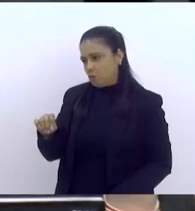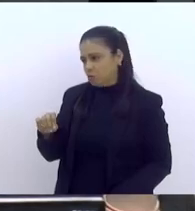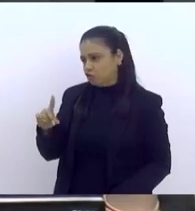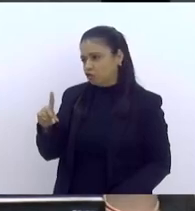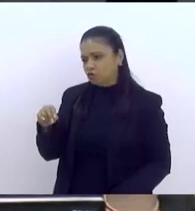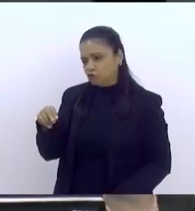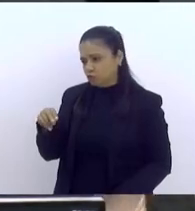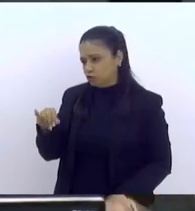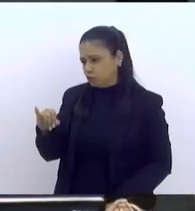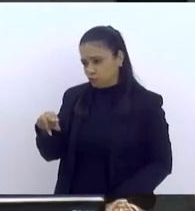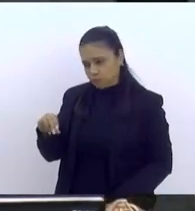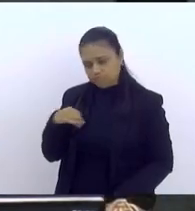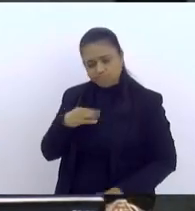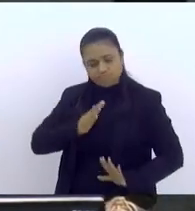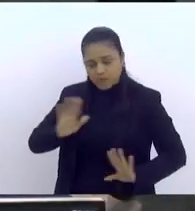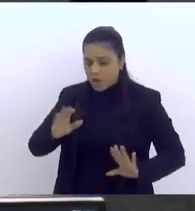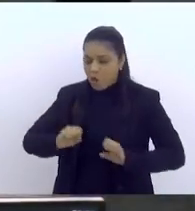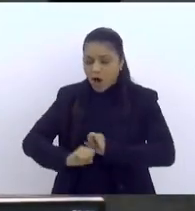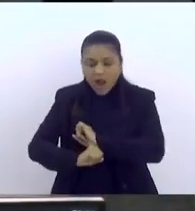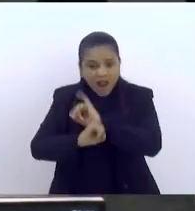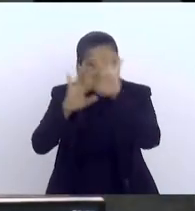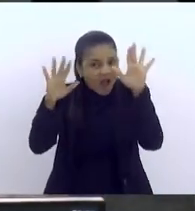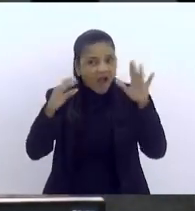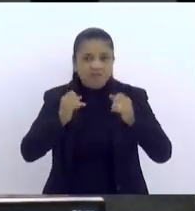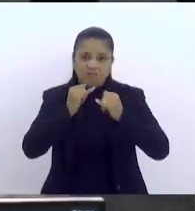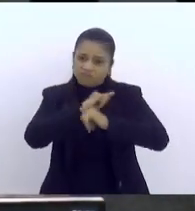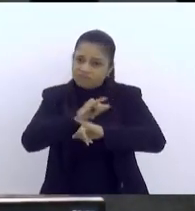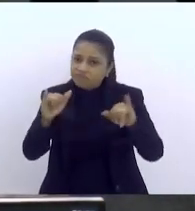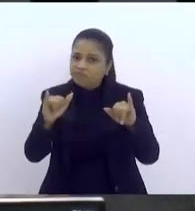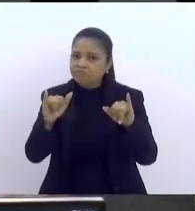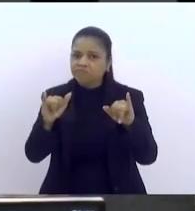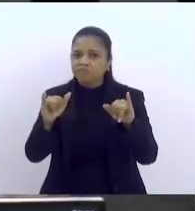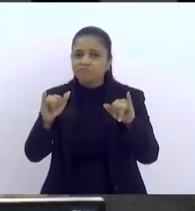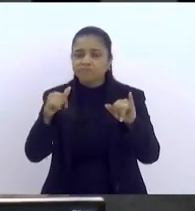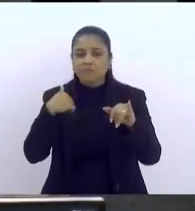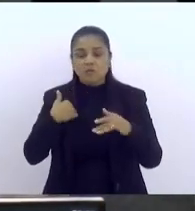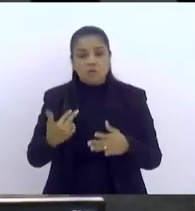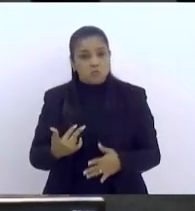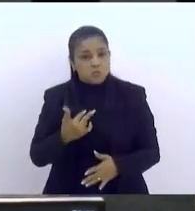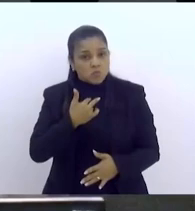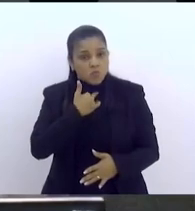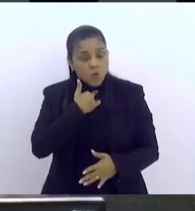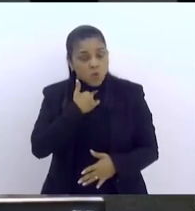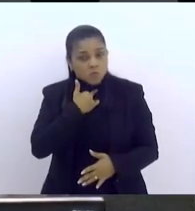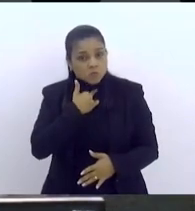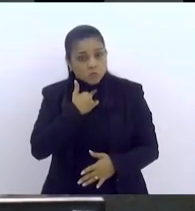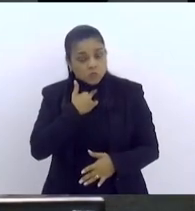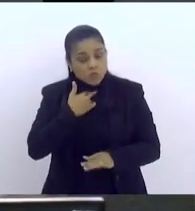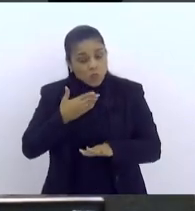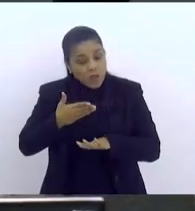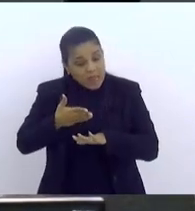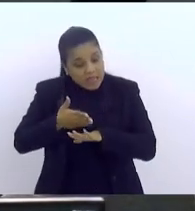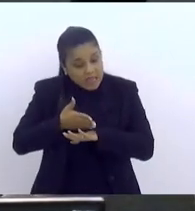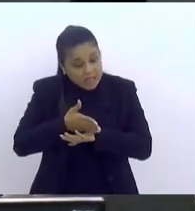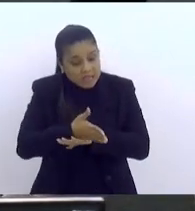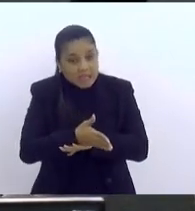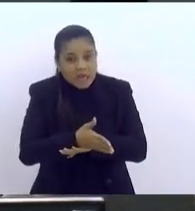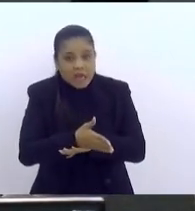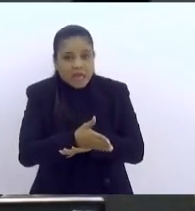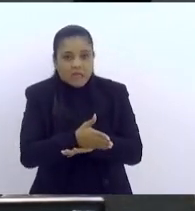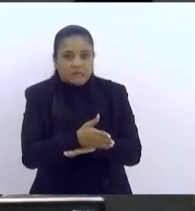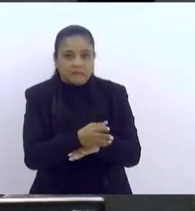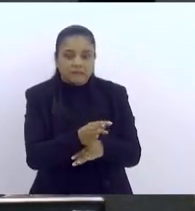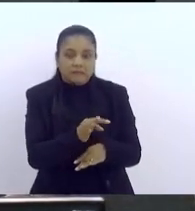E vou deixar claro, uma vez que eu não posso entrar, Alan, pela questão técnica, eu